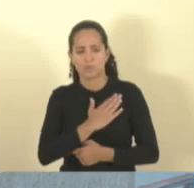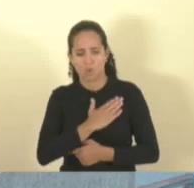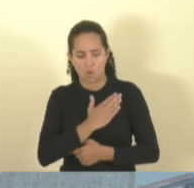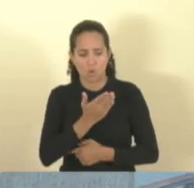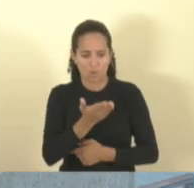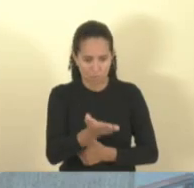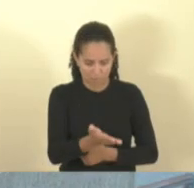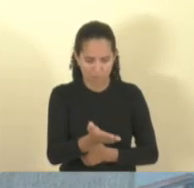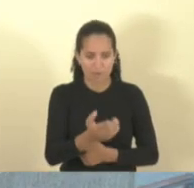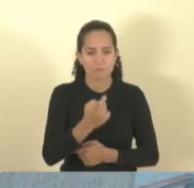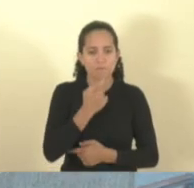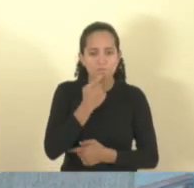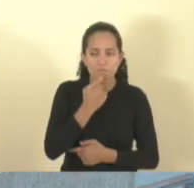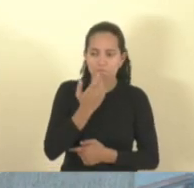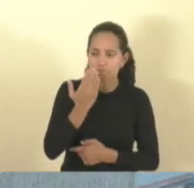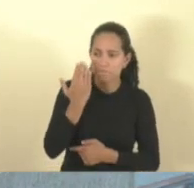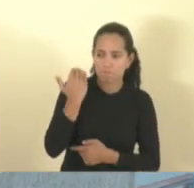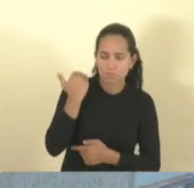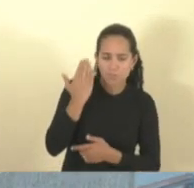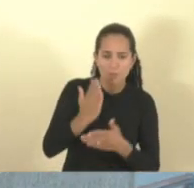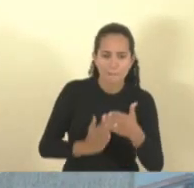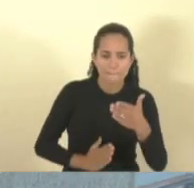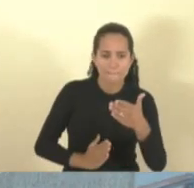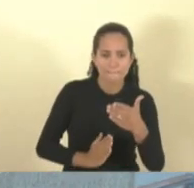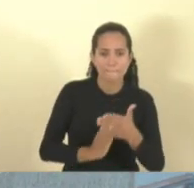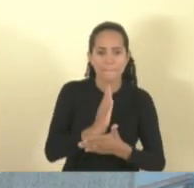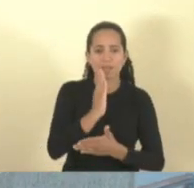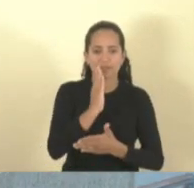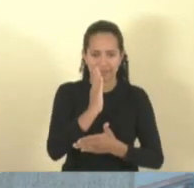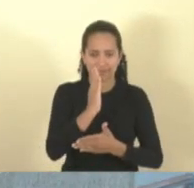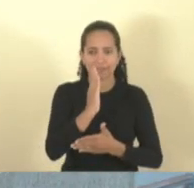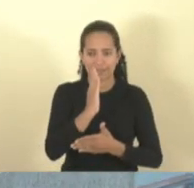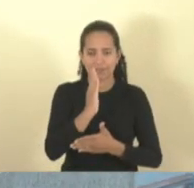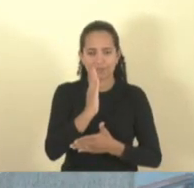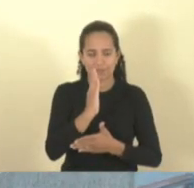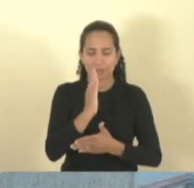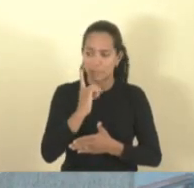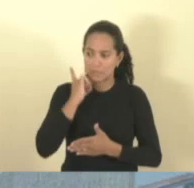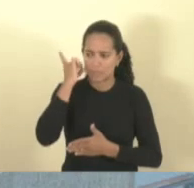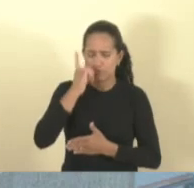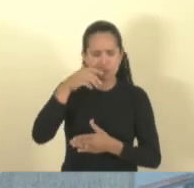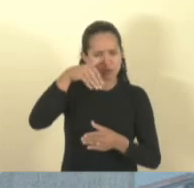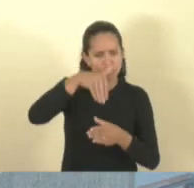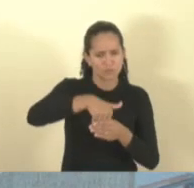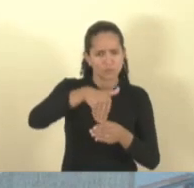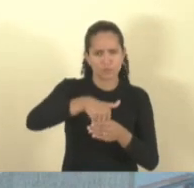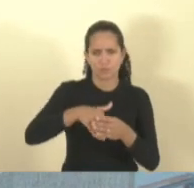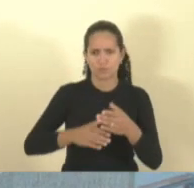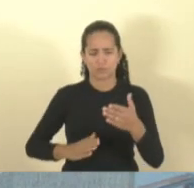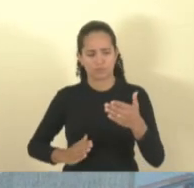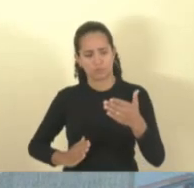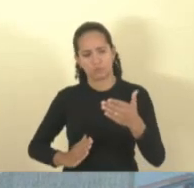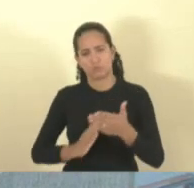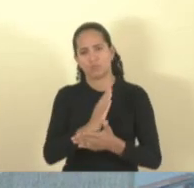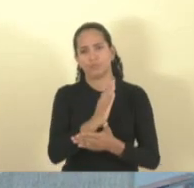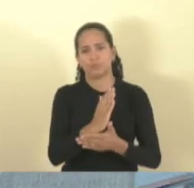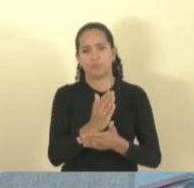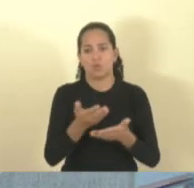recém-eleito por uma maioria esmagadora de deputados para poder ocupar esse espaço